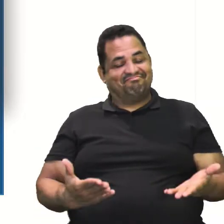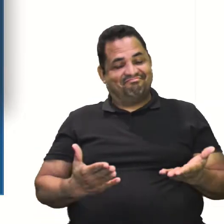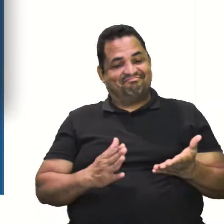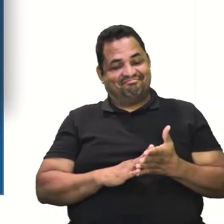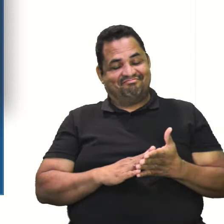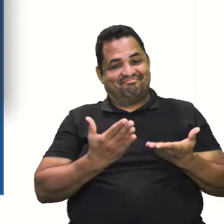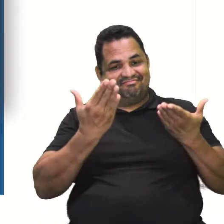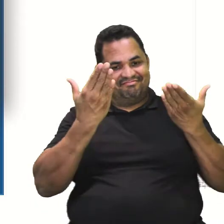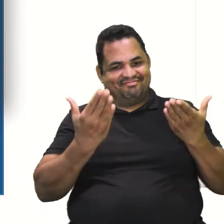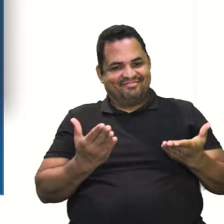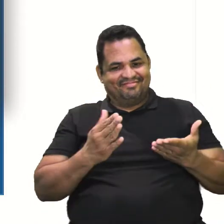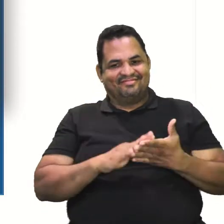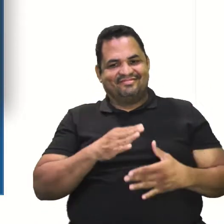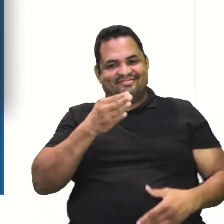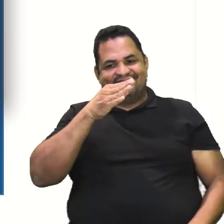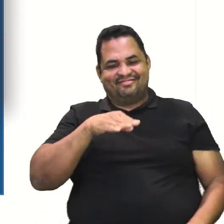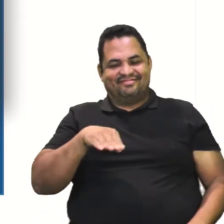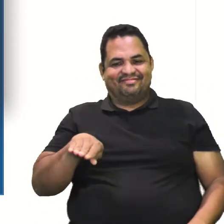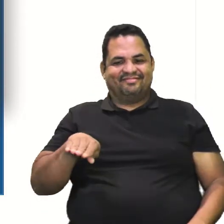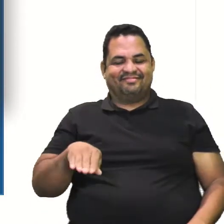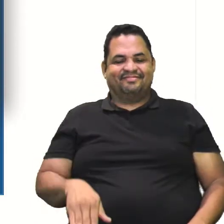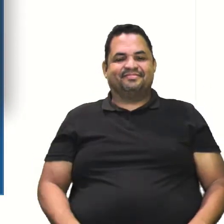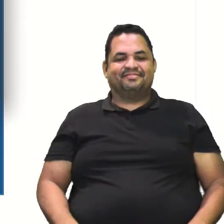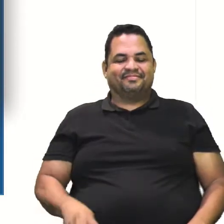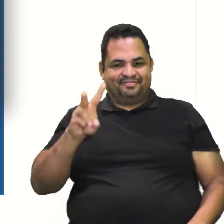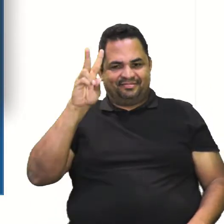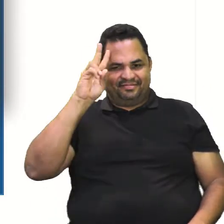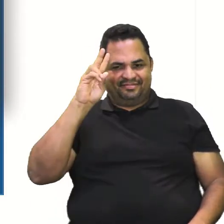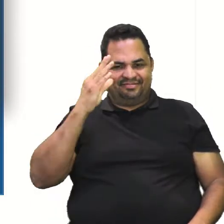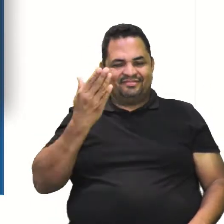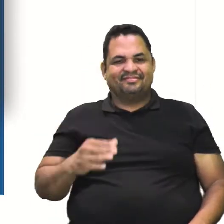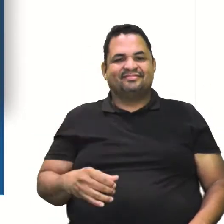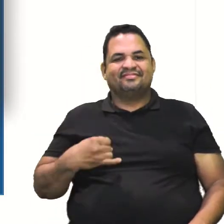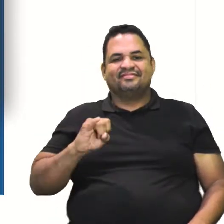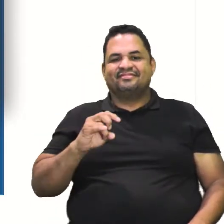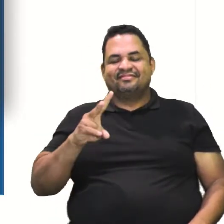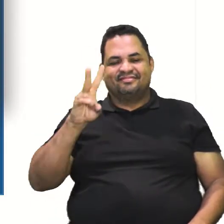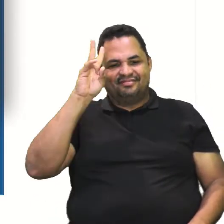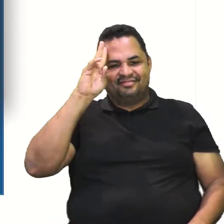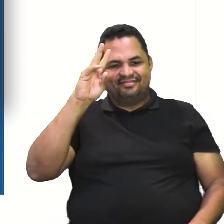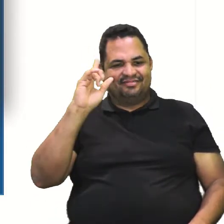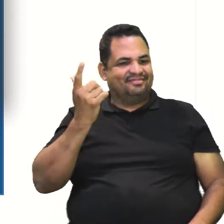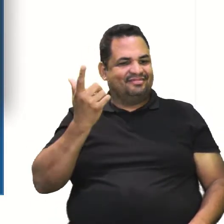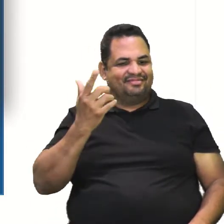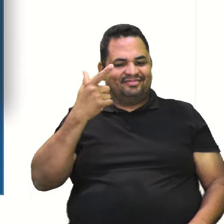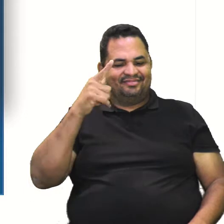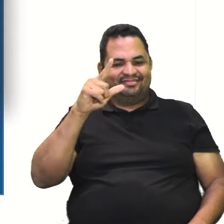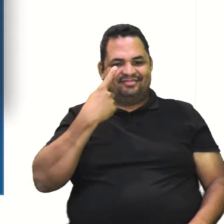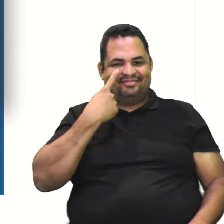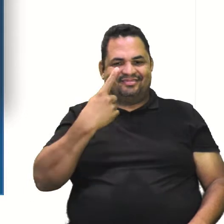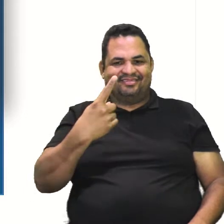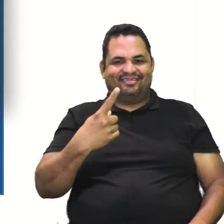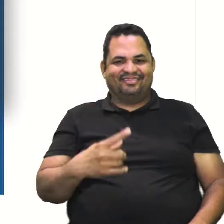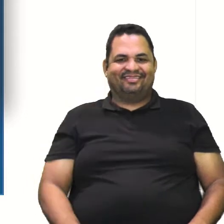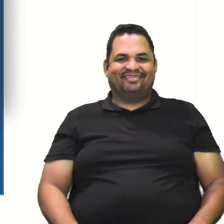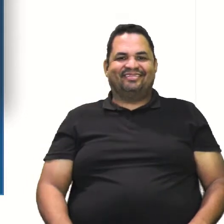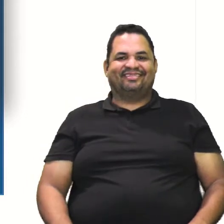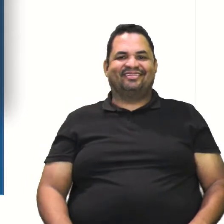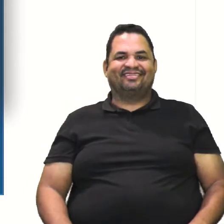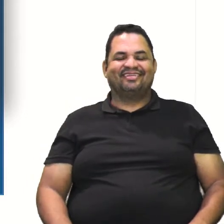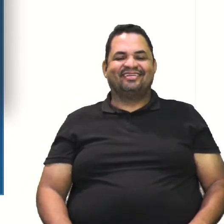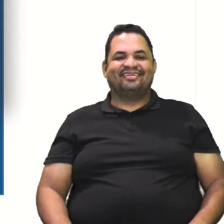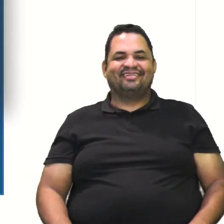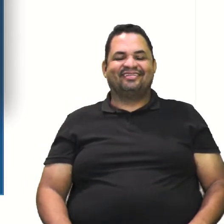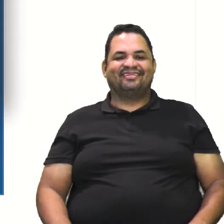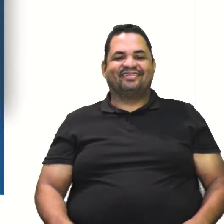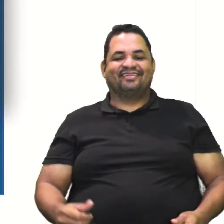claramente que é uma hipérbole. Se você lembra do gráfico. Se não lembra, você não vai conseguir ver. É verdade. E aí